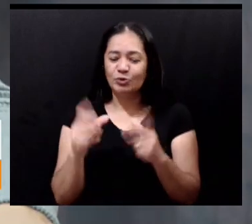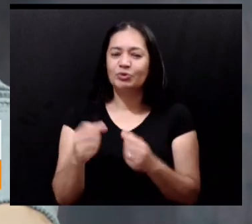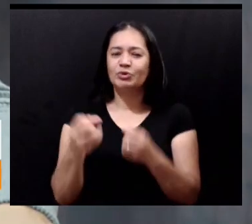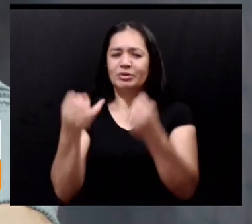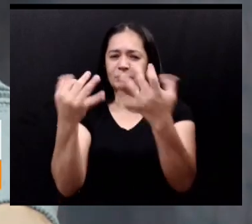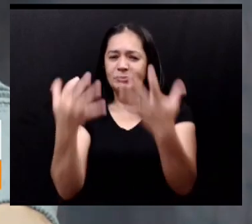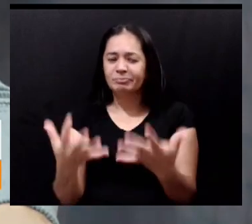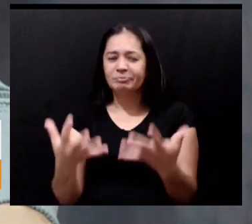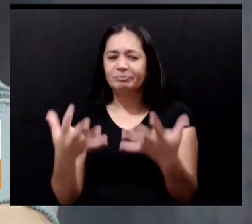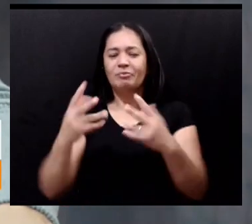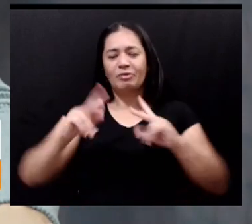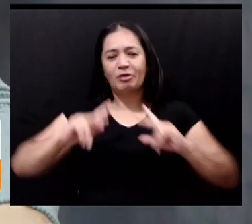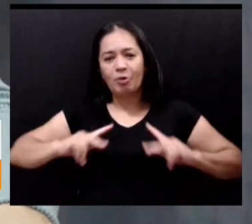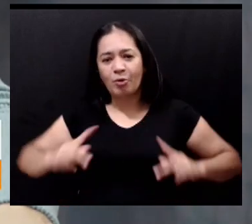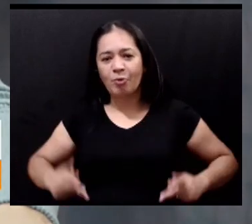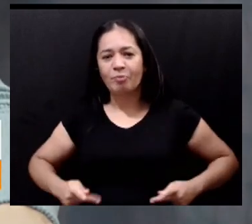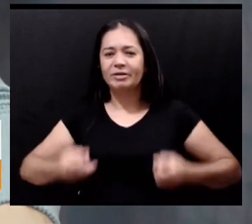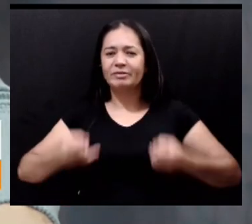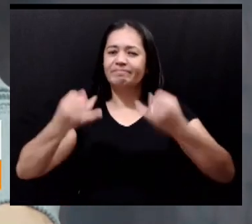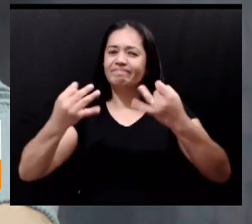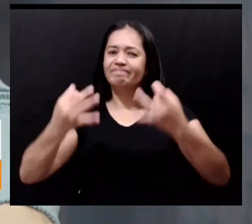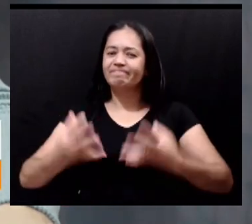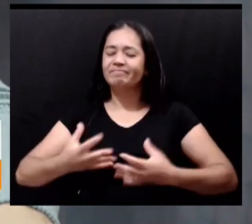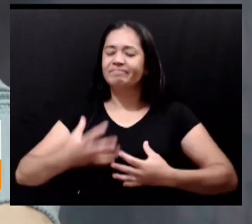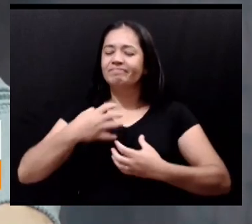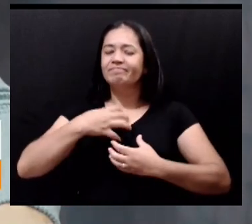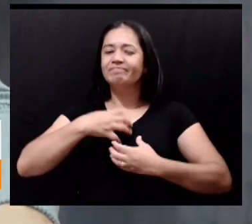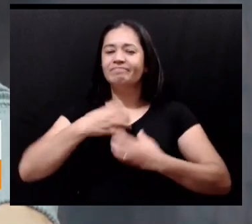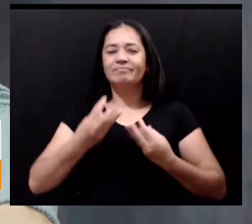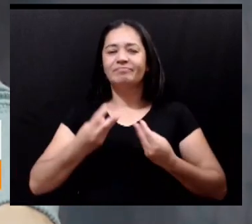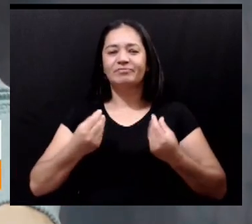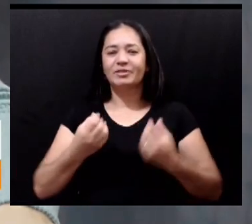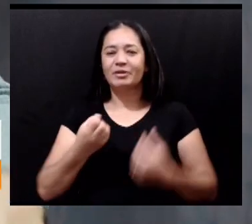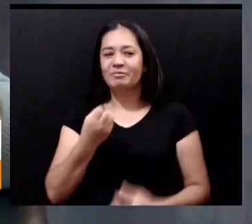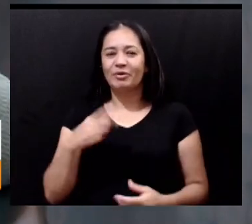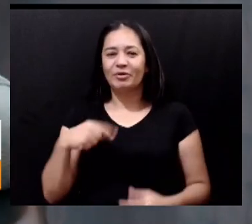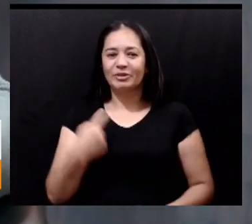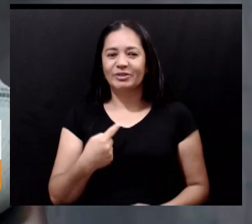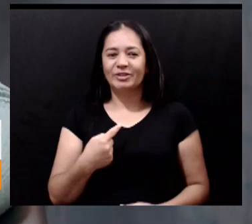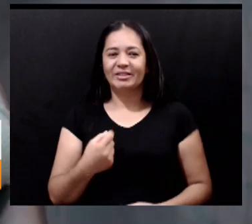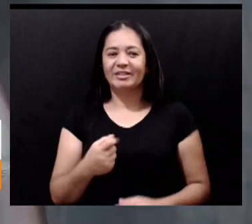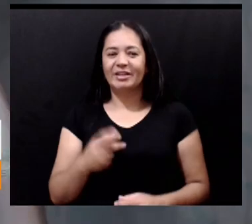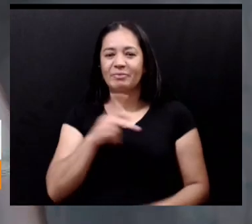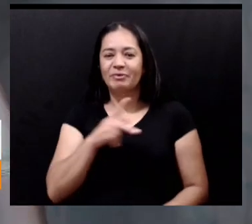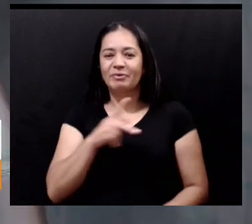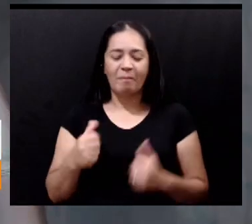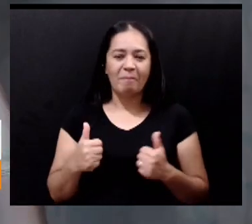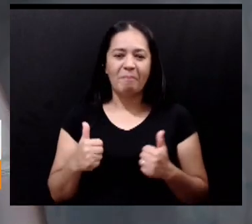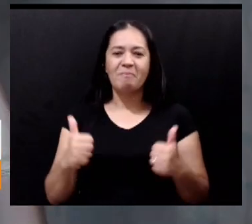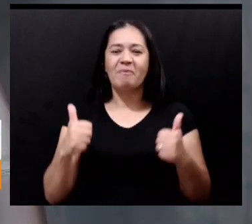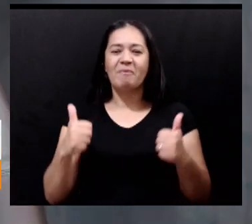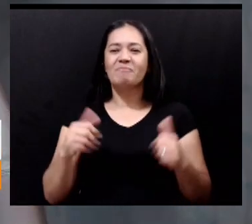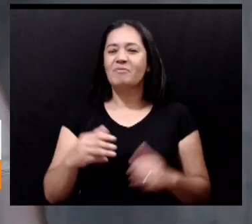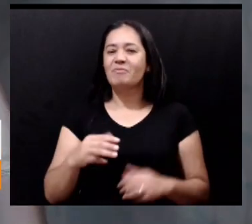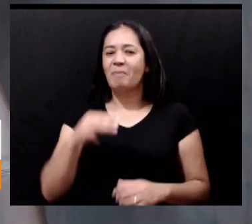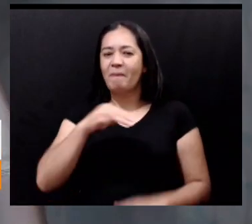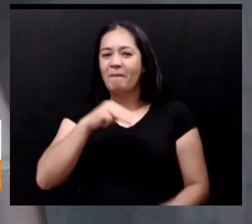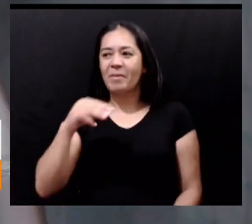com essa fala sensível. Então, que bom que a gente tem esses bons professores, né, esses bons mestres. E eu acho que no